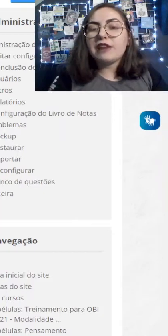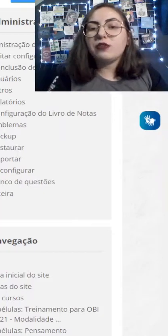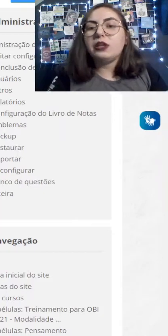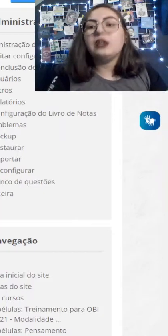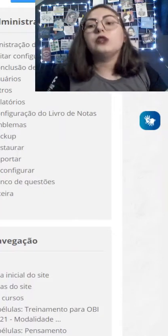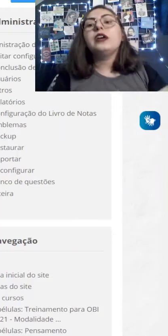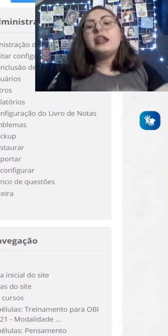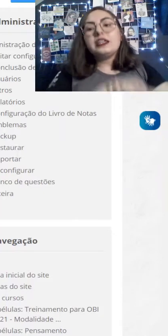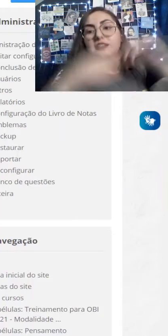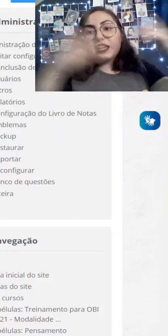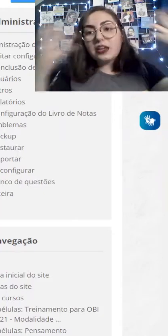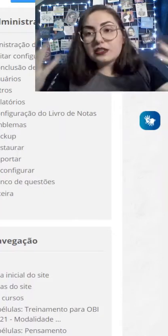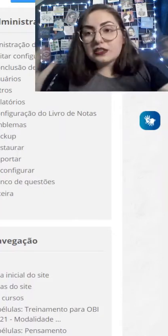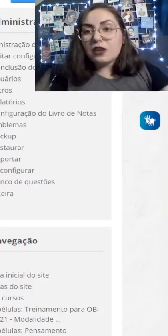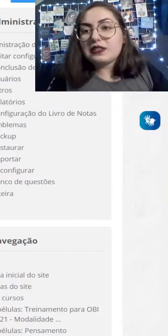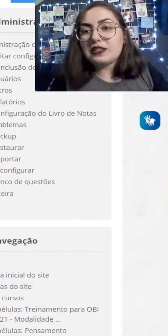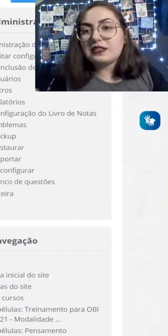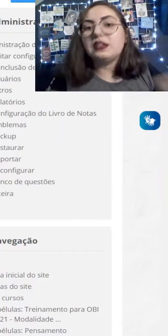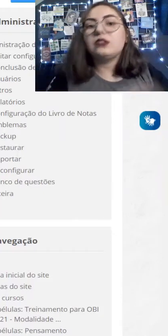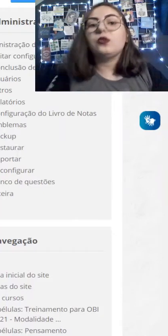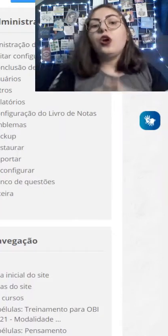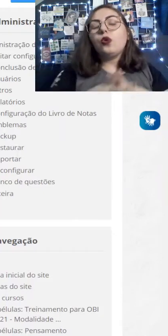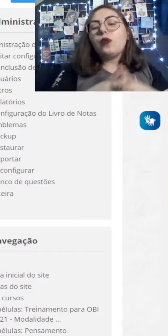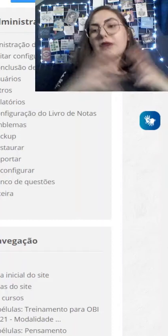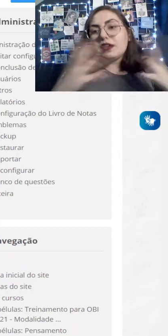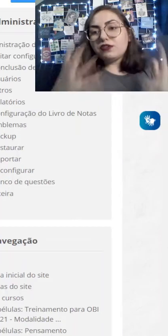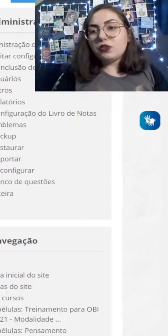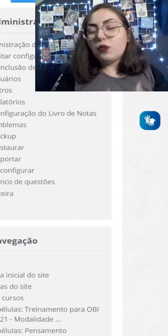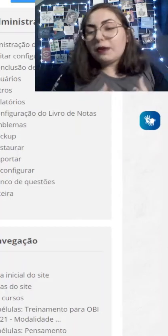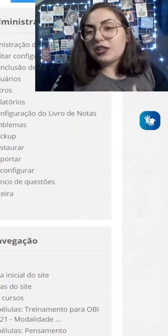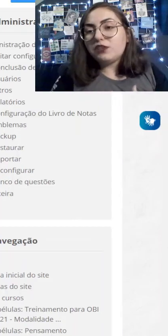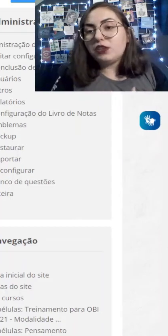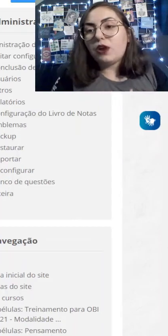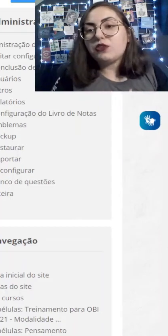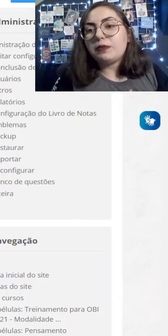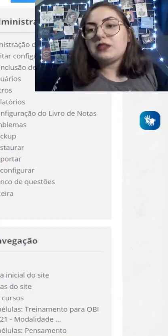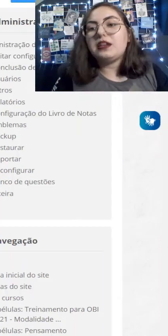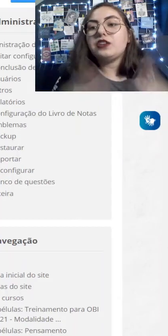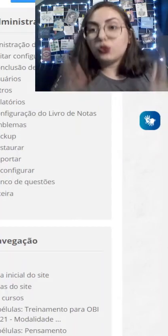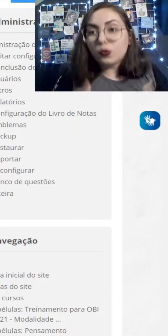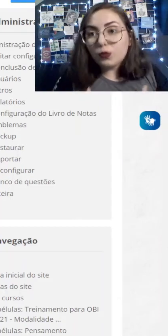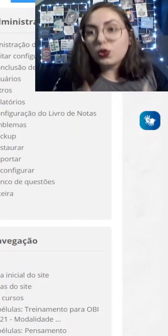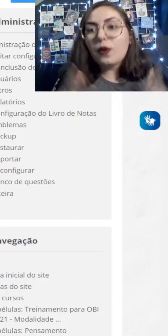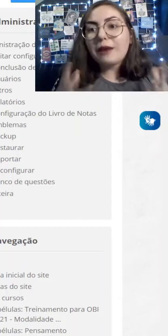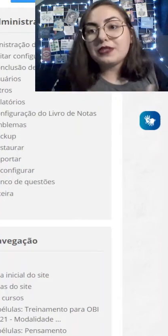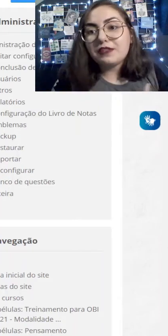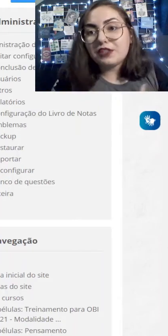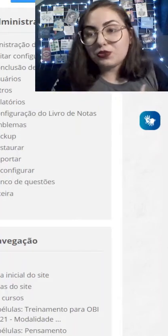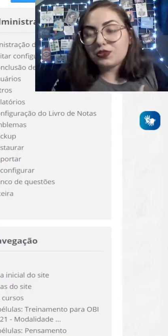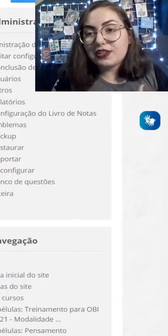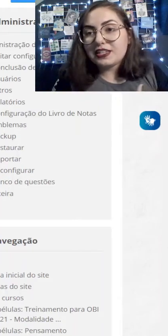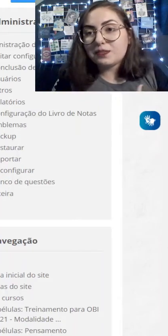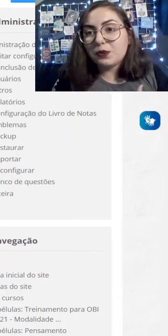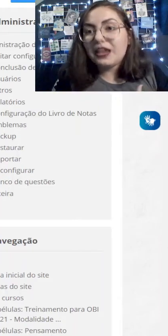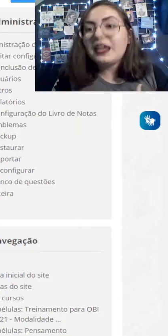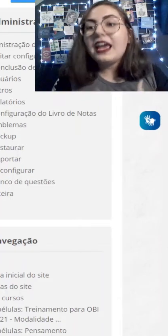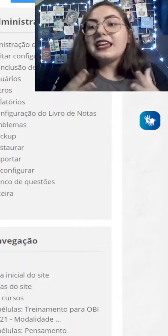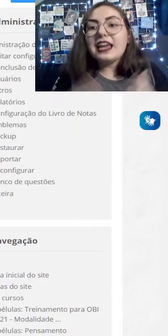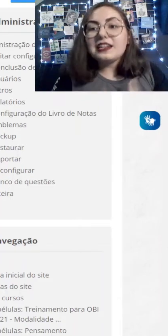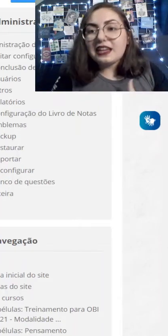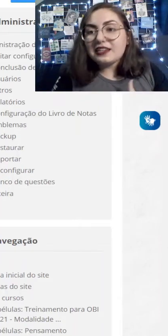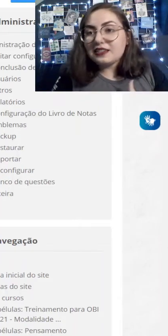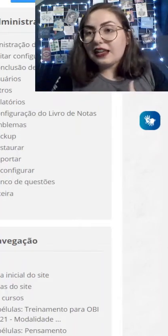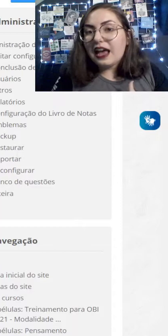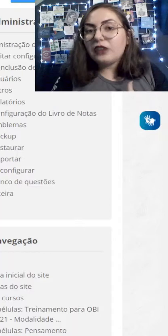fazendo um curso no ief goiano estranho estão acessando o ambiente o ambiente virtual de aprendizagem do mundo não é possível a gente utilizar